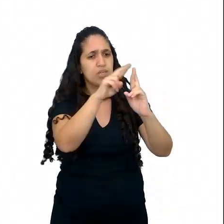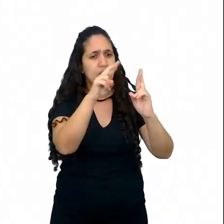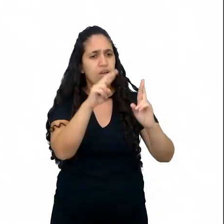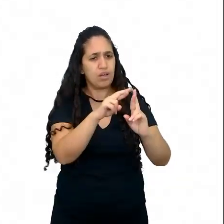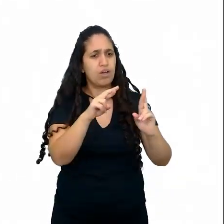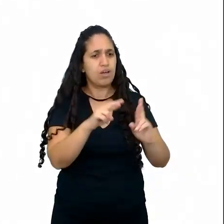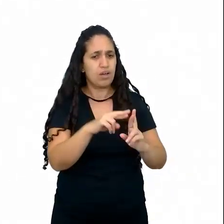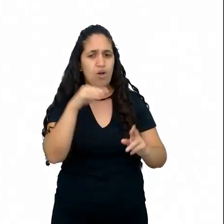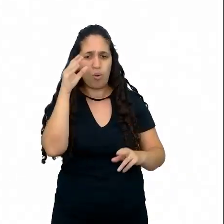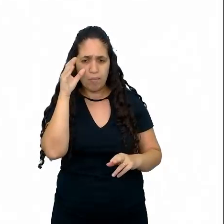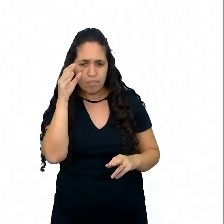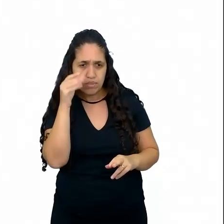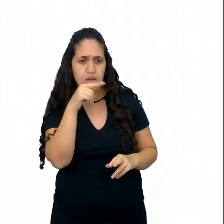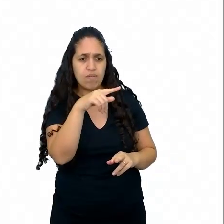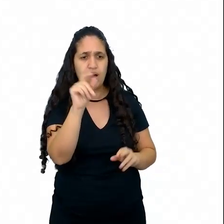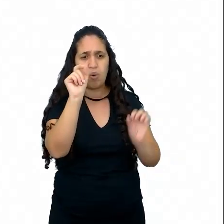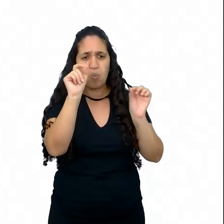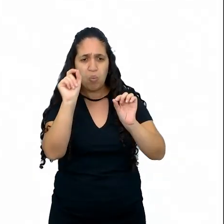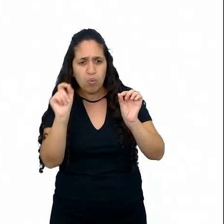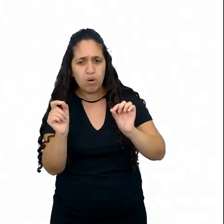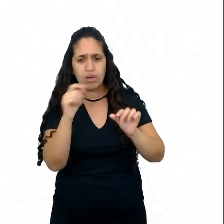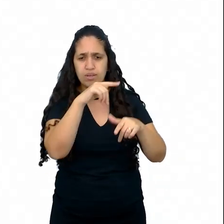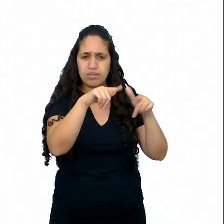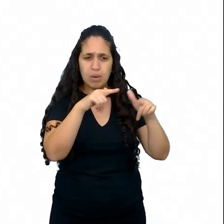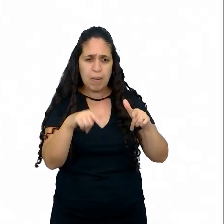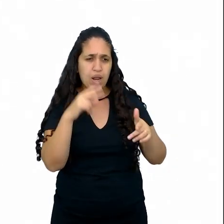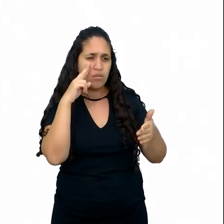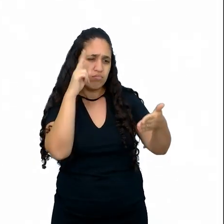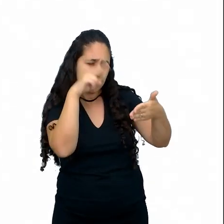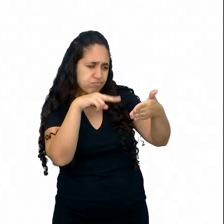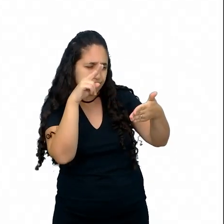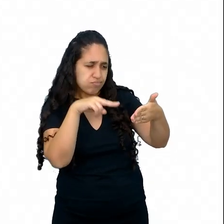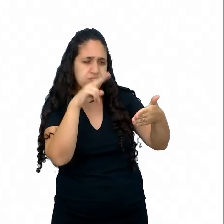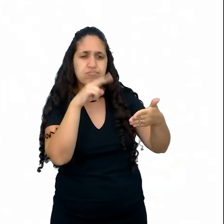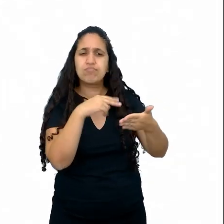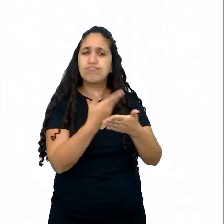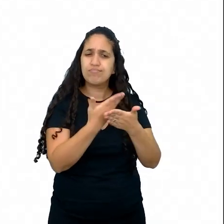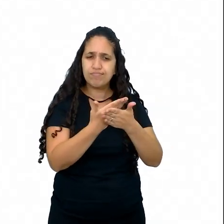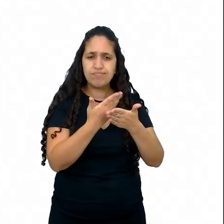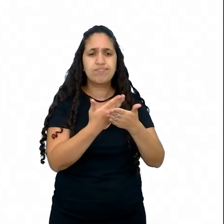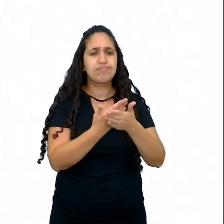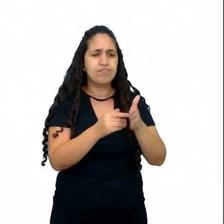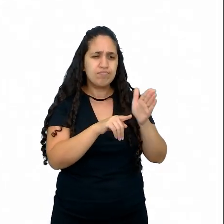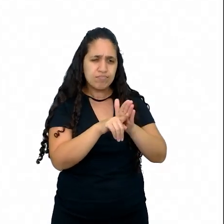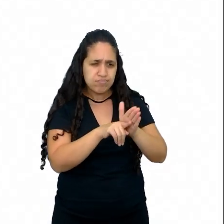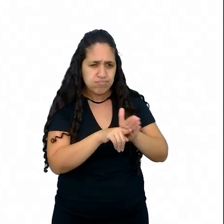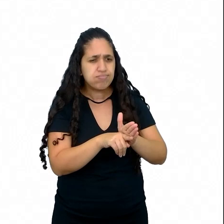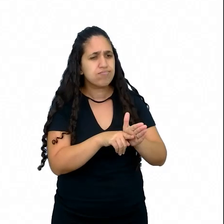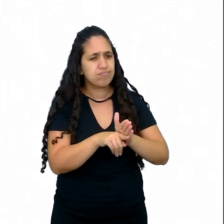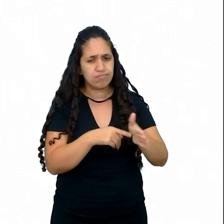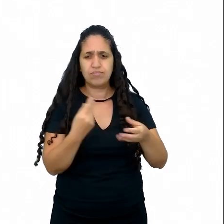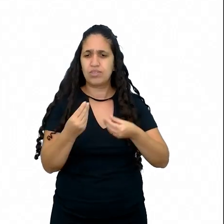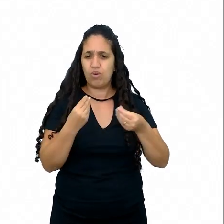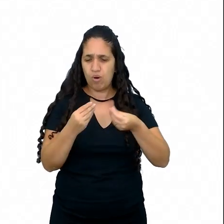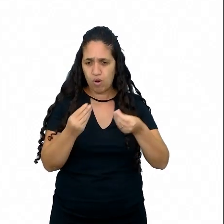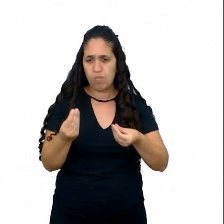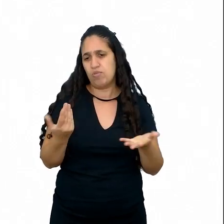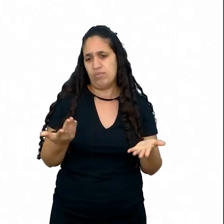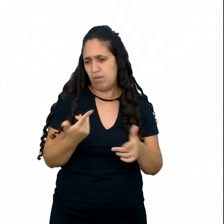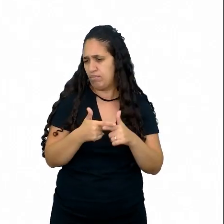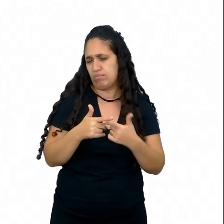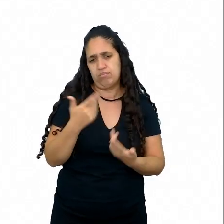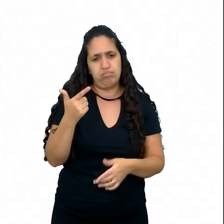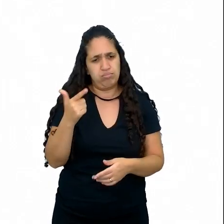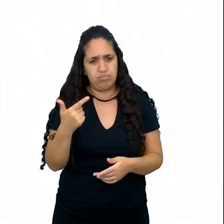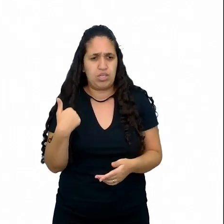trabalhando. Vale a pena sempre a gente estar observando, estar lendo um pouquinho mais, estudando como que funciona isso, né, para a gente não ter problema